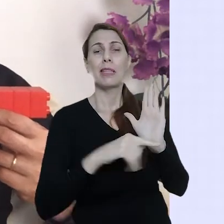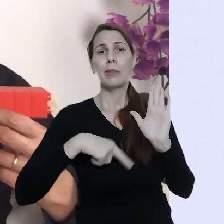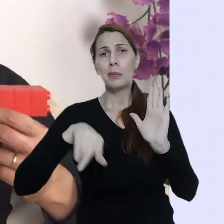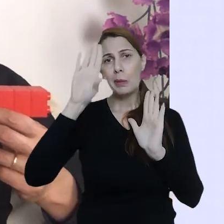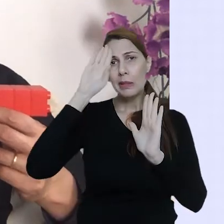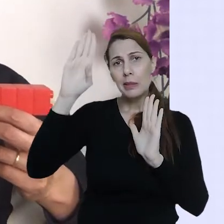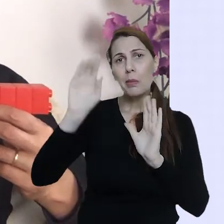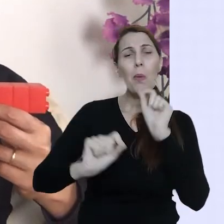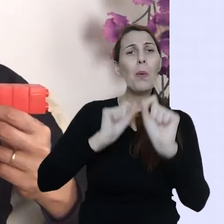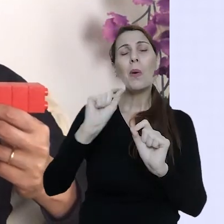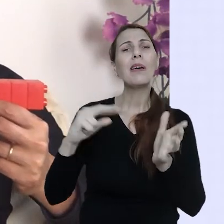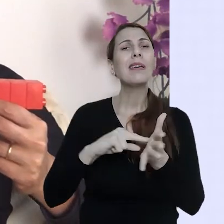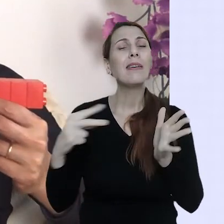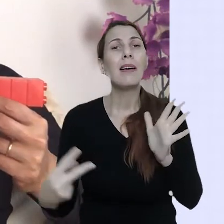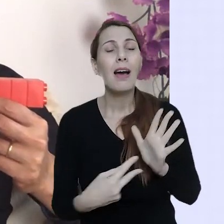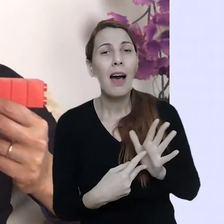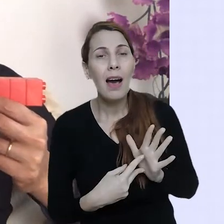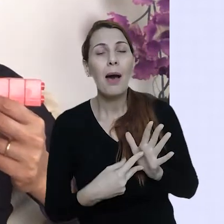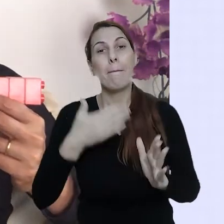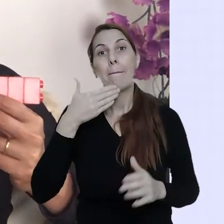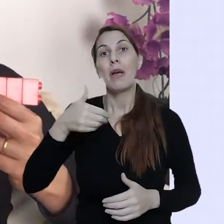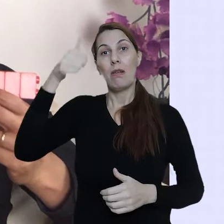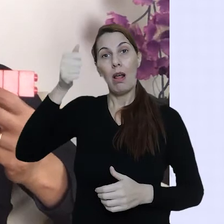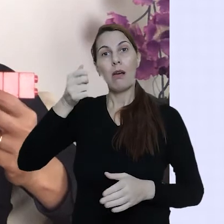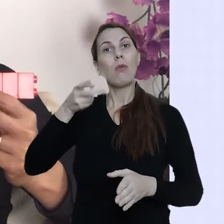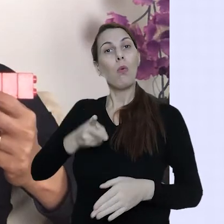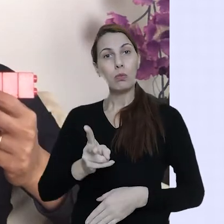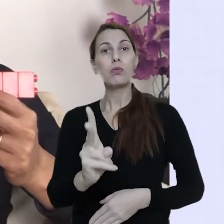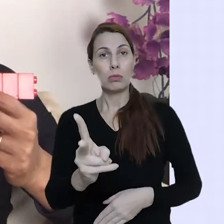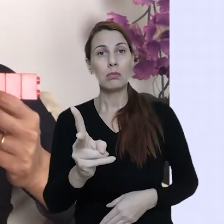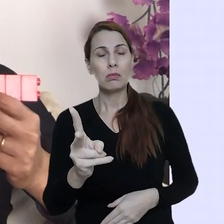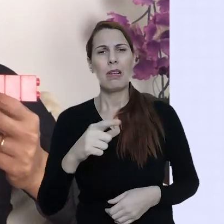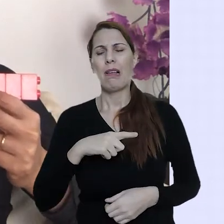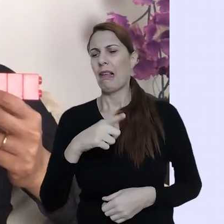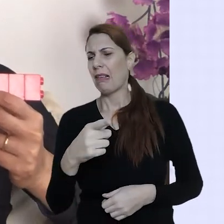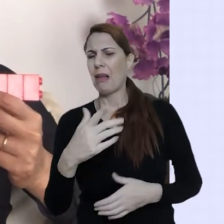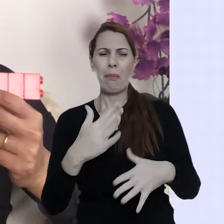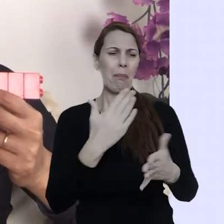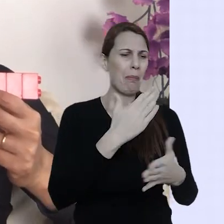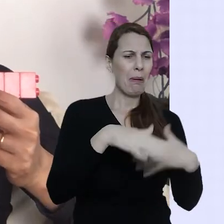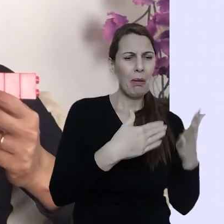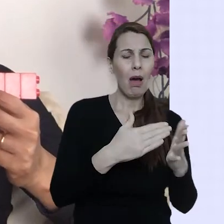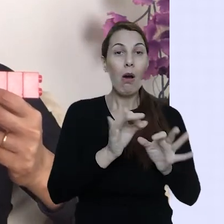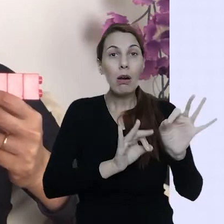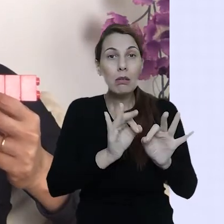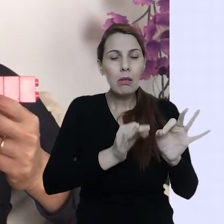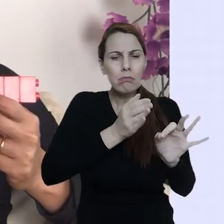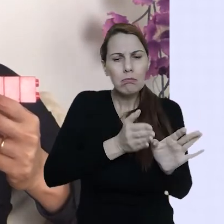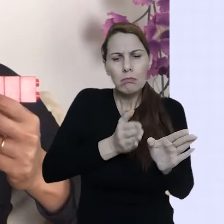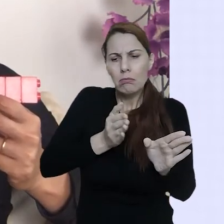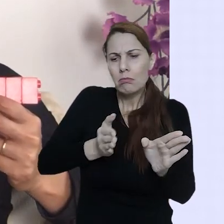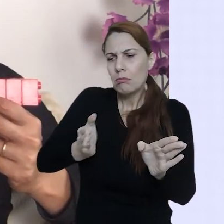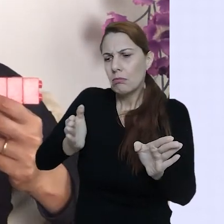fundamentais, que é justamente o que? A melhoria contínua, tirar os desperdícios e